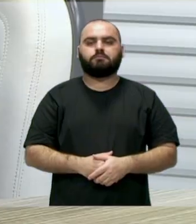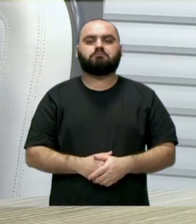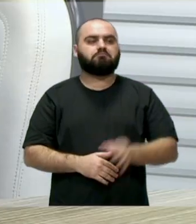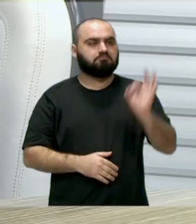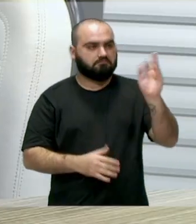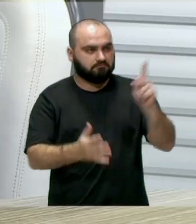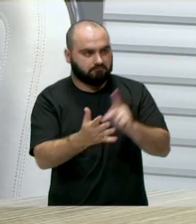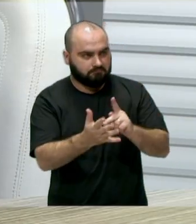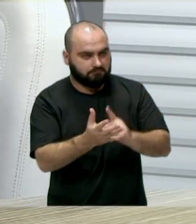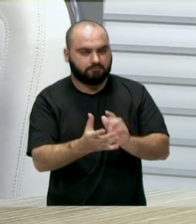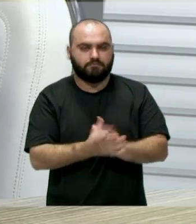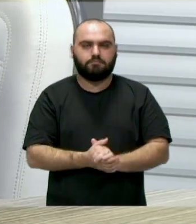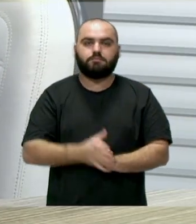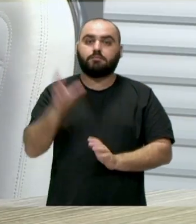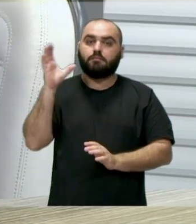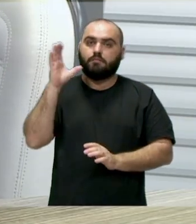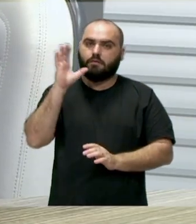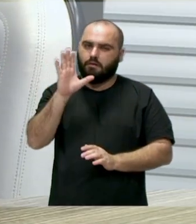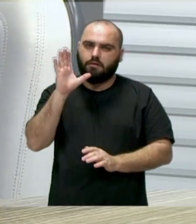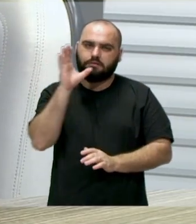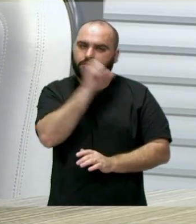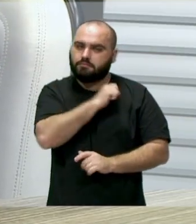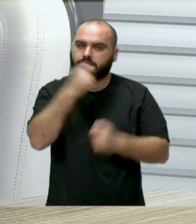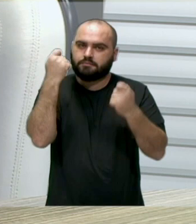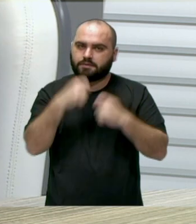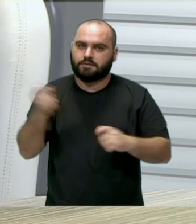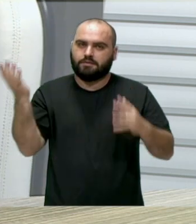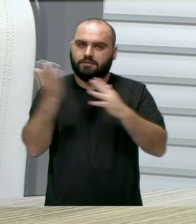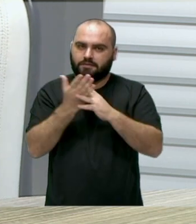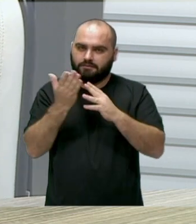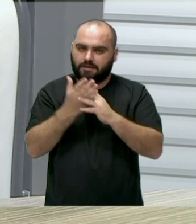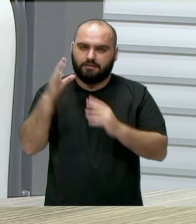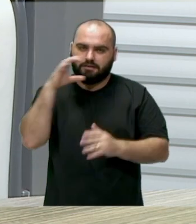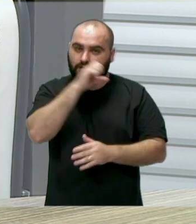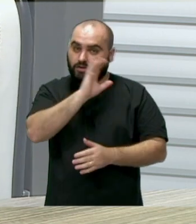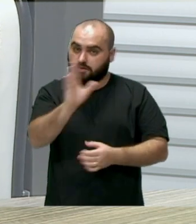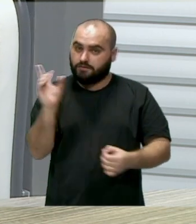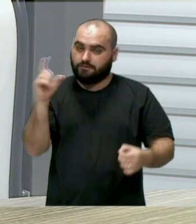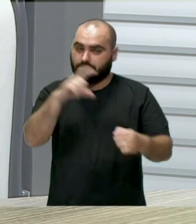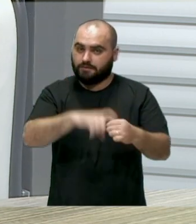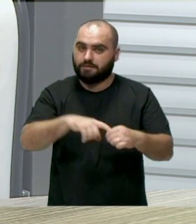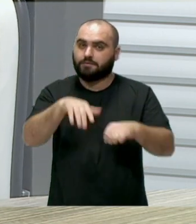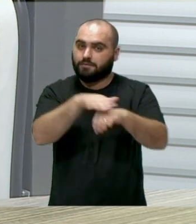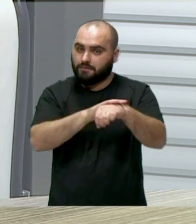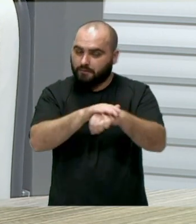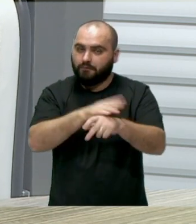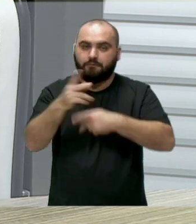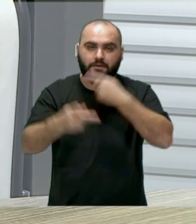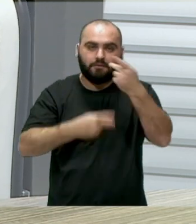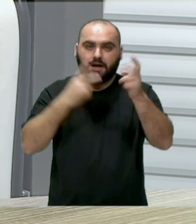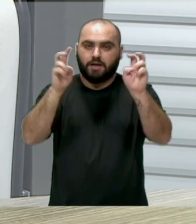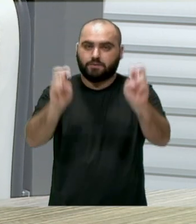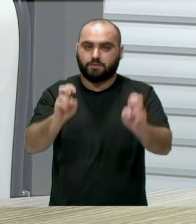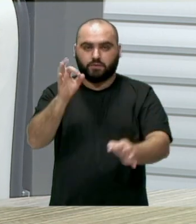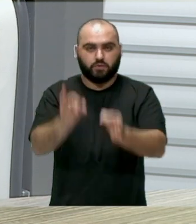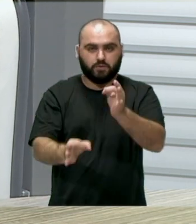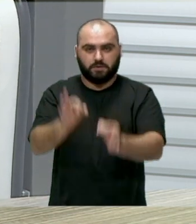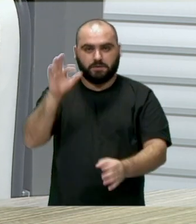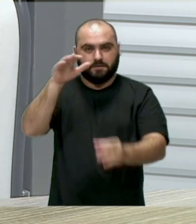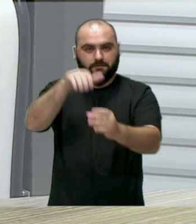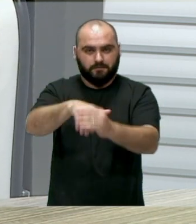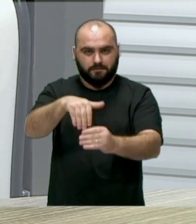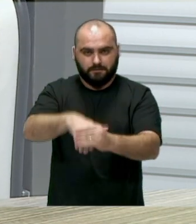certeza. Doutor Rodrigo, a gente precisa fazer um pequeno intervalo e na volta nós continuamos falando sobre a Justiça